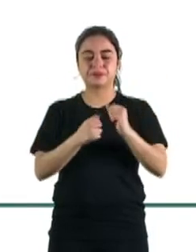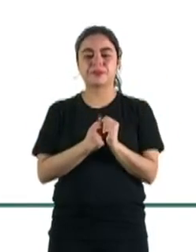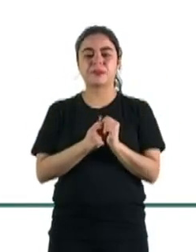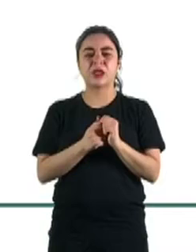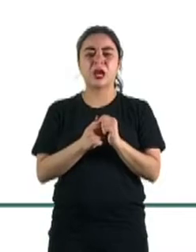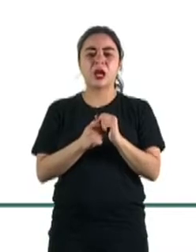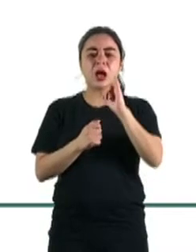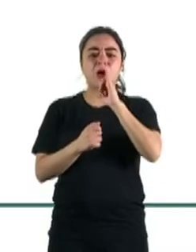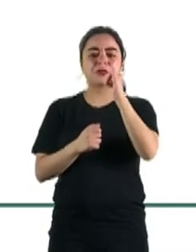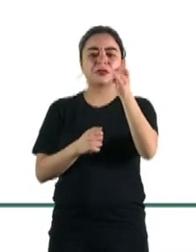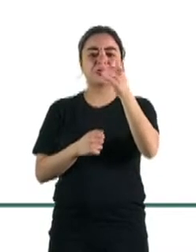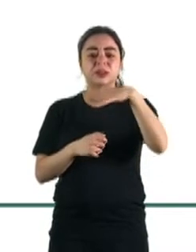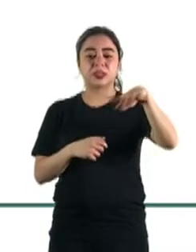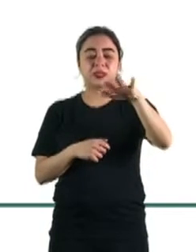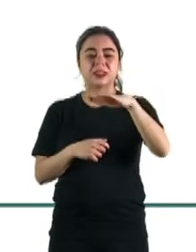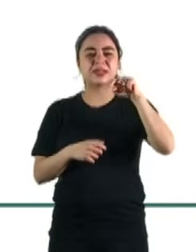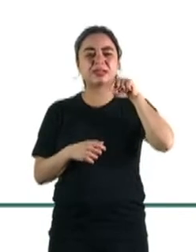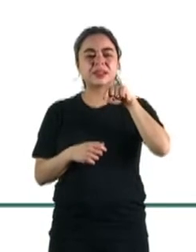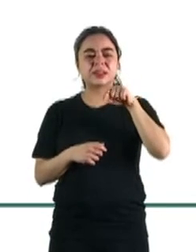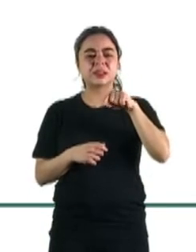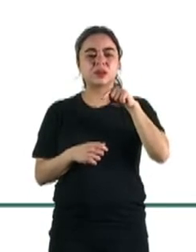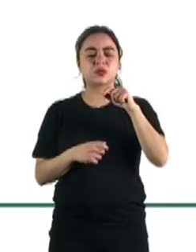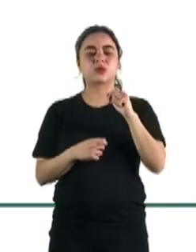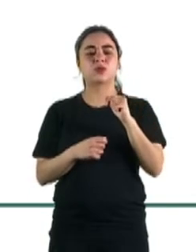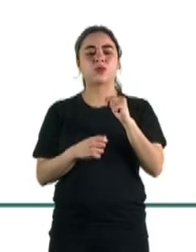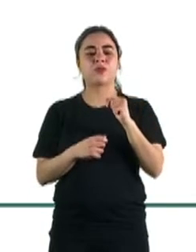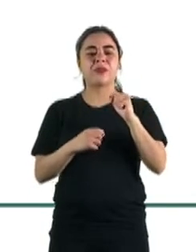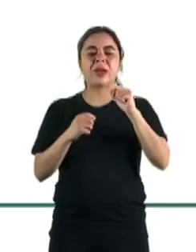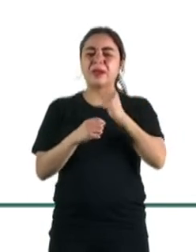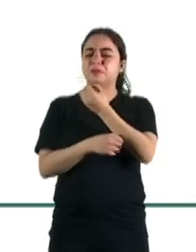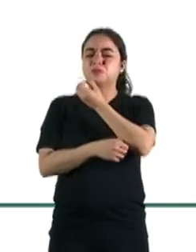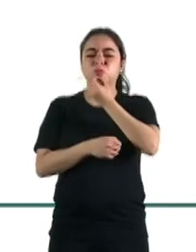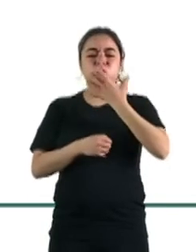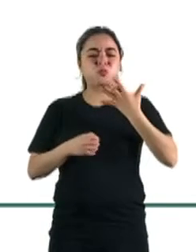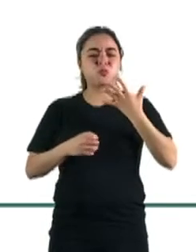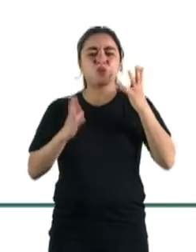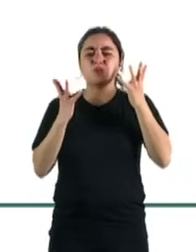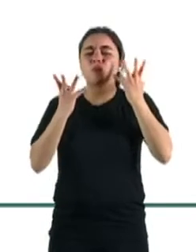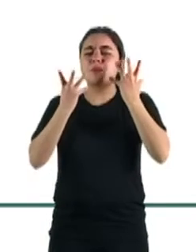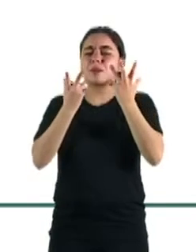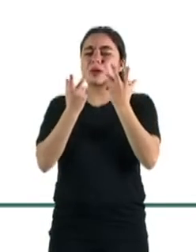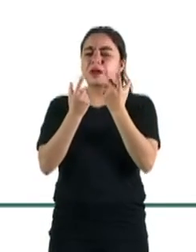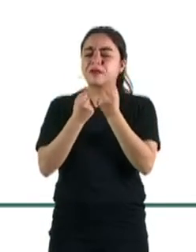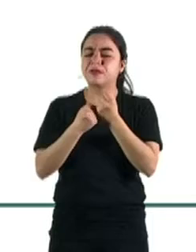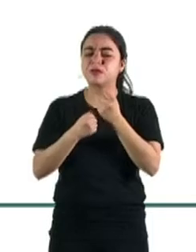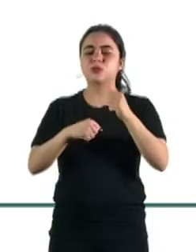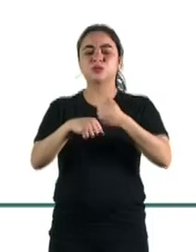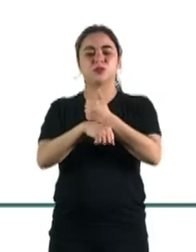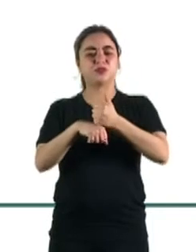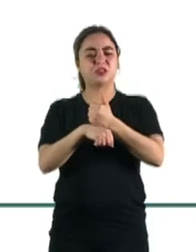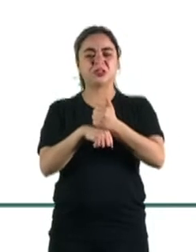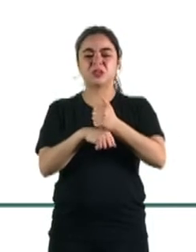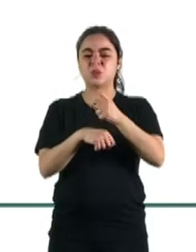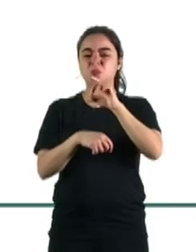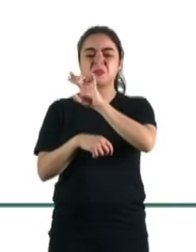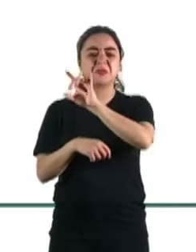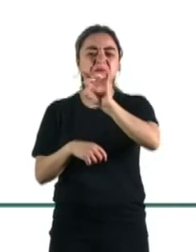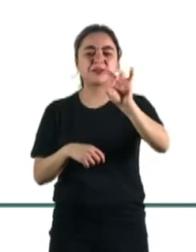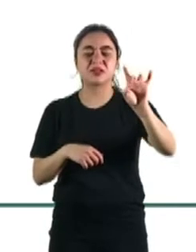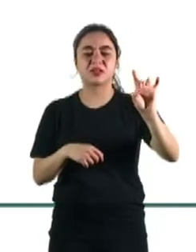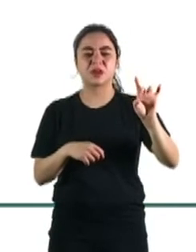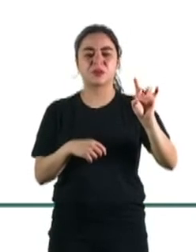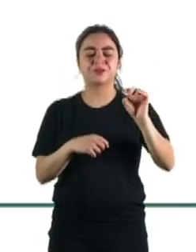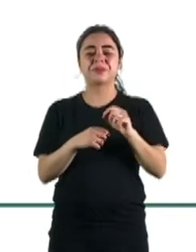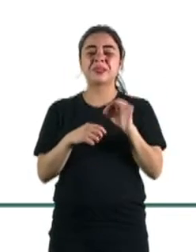é: isto é absolutamente fantástico para a carreira de qualquer um de vocês. E a razão é